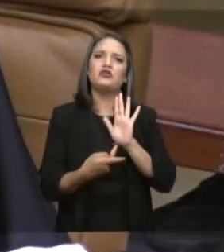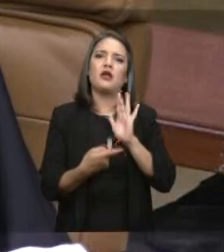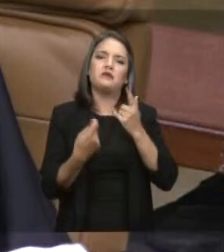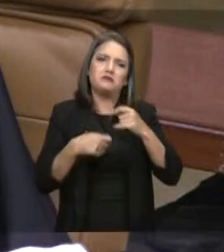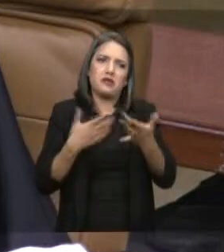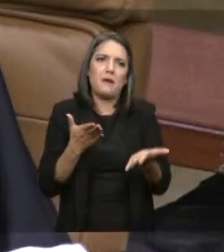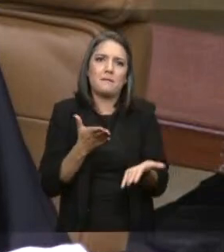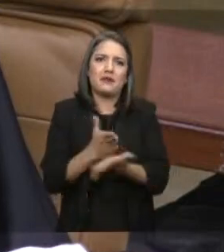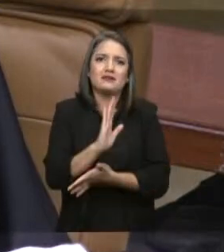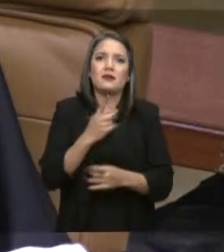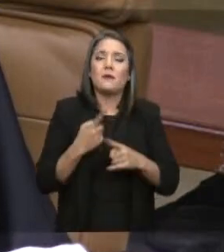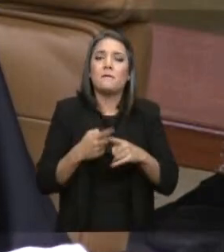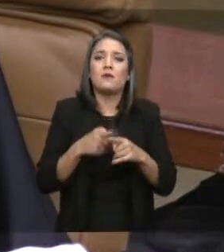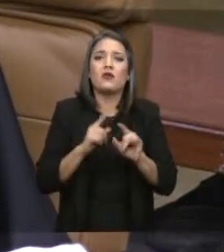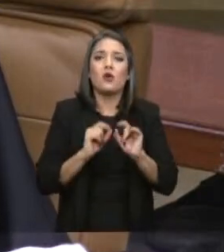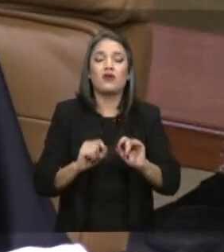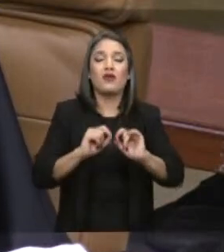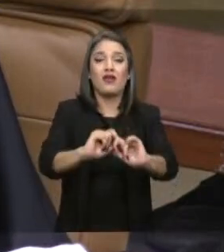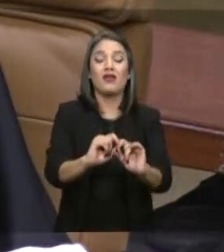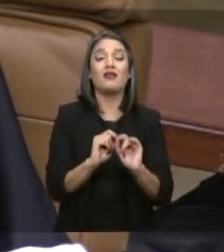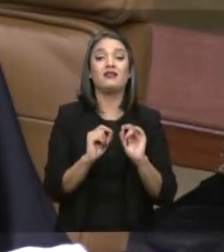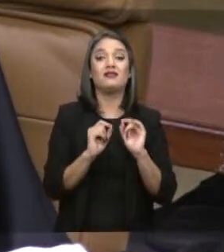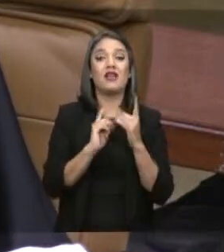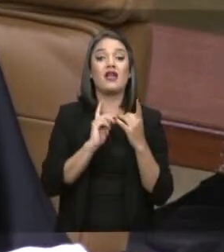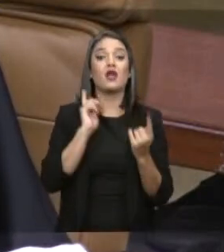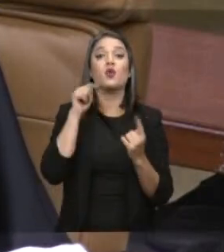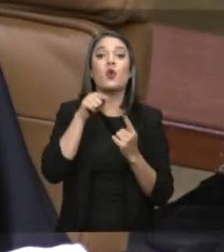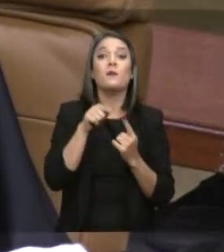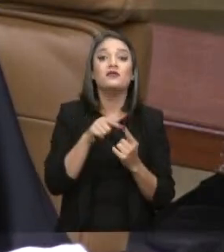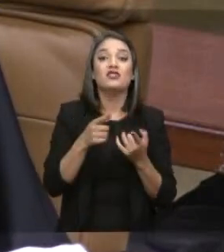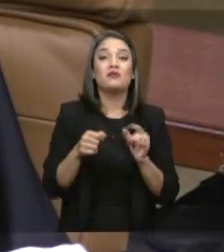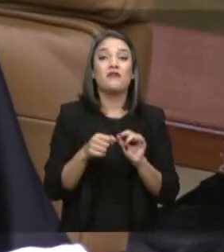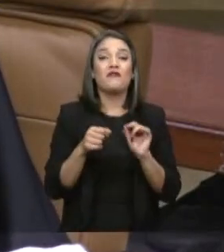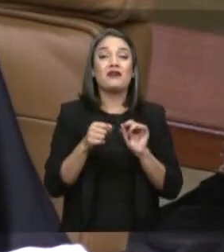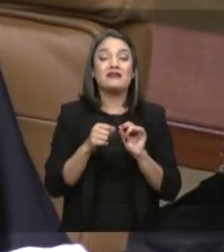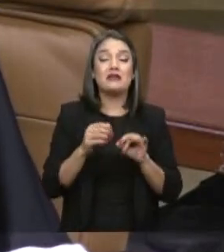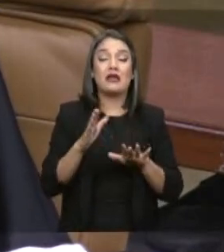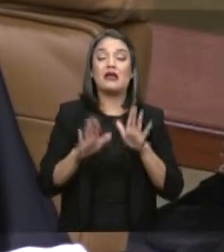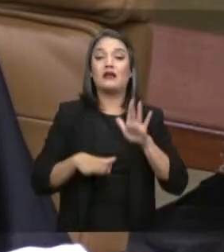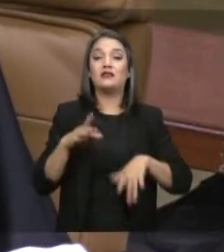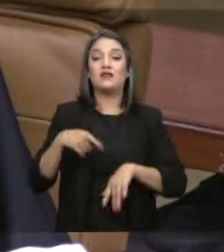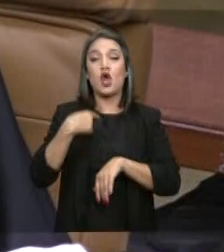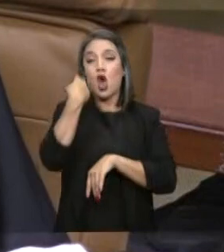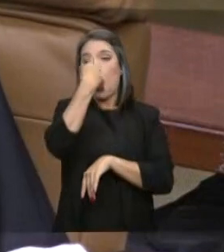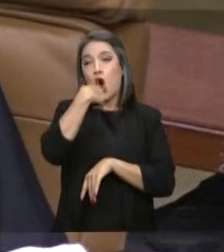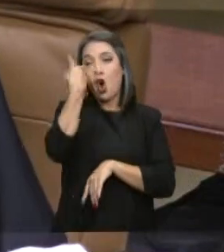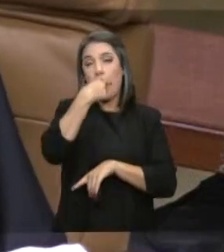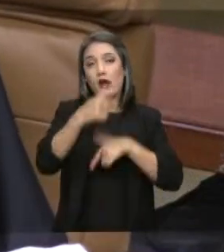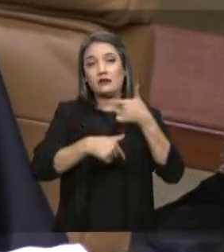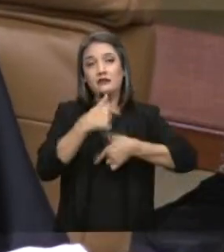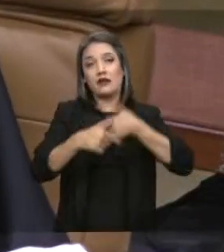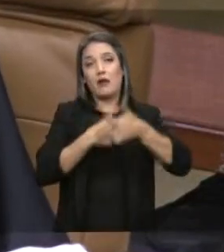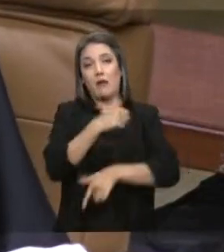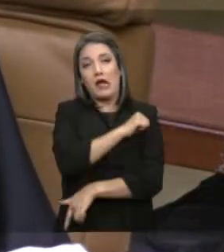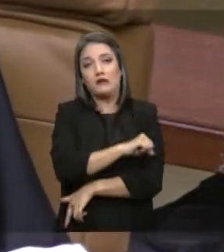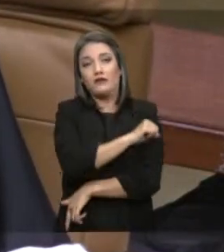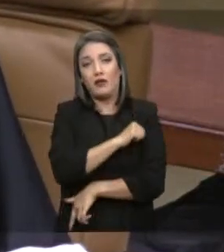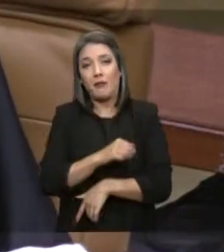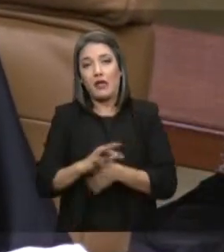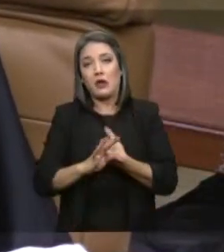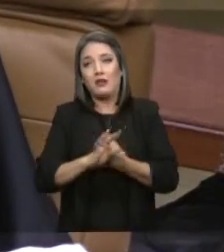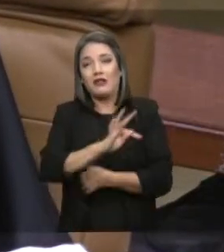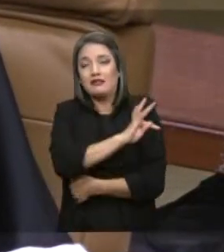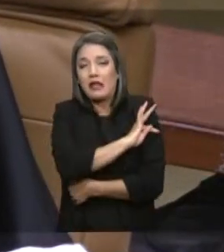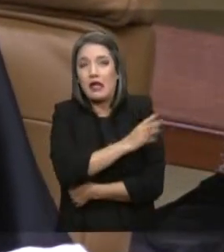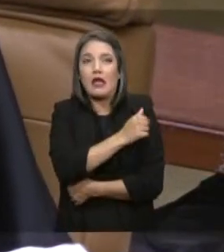uma vez que apresente proposição tempo finalidade aliviar o estresse de longas e exaustivas jornadas de trabalho